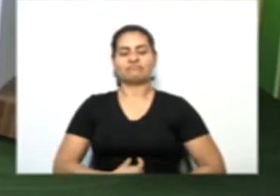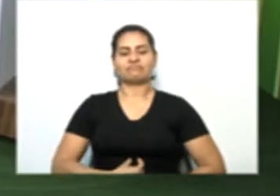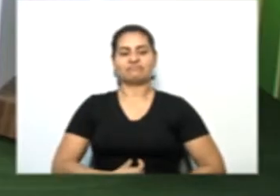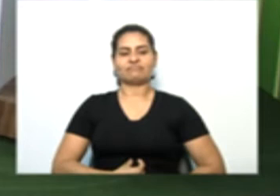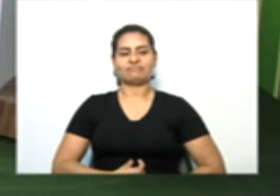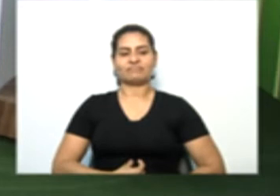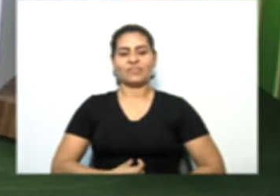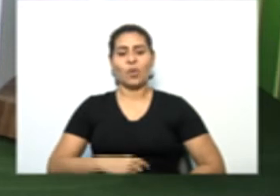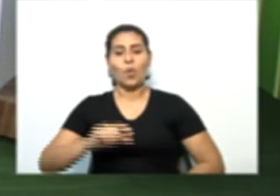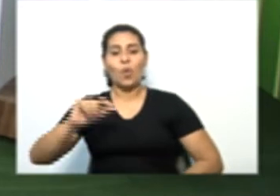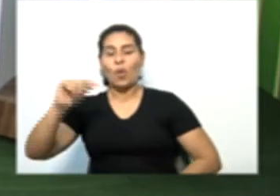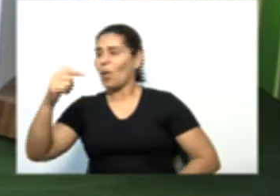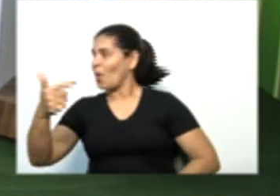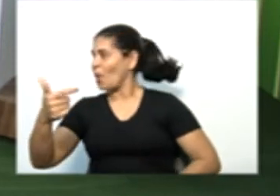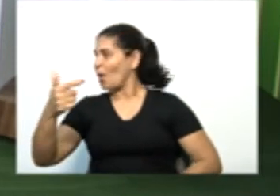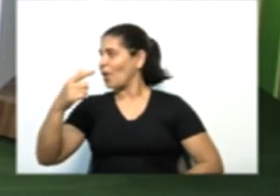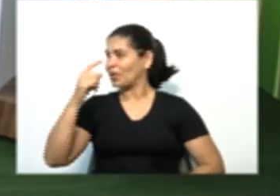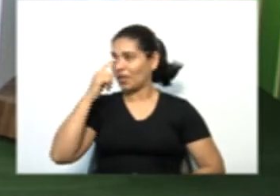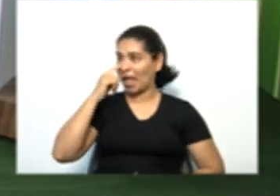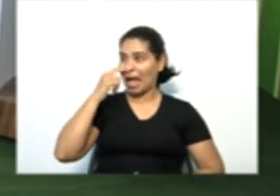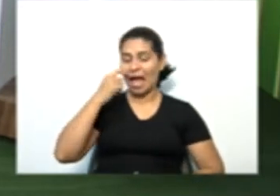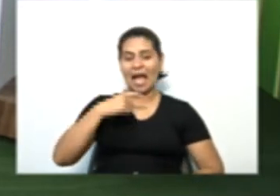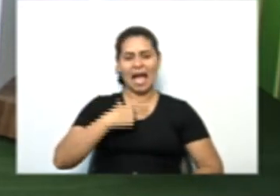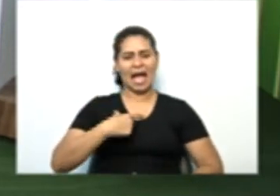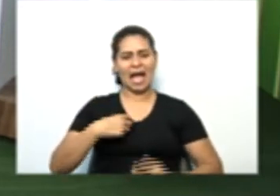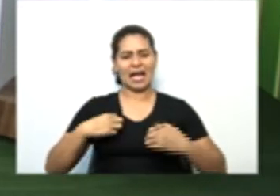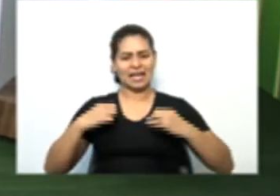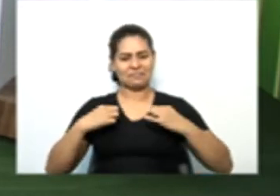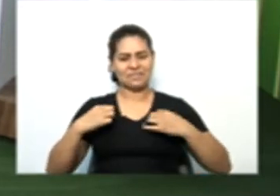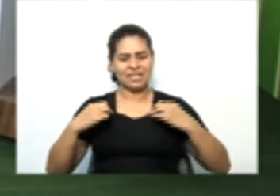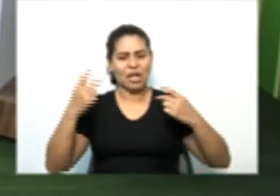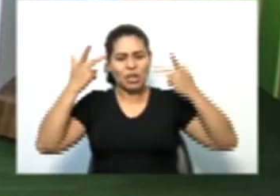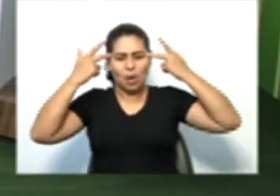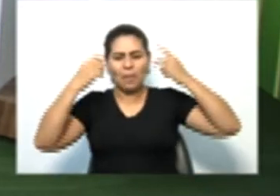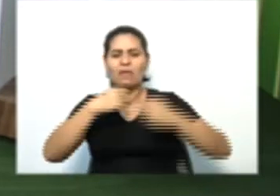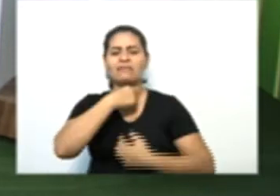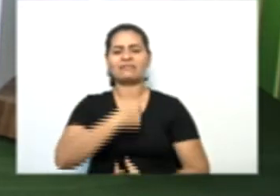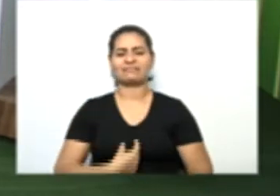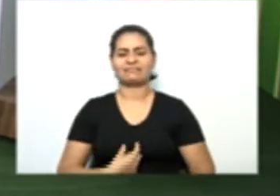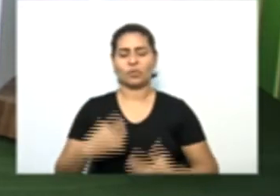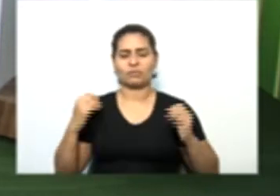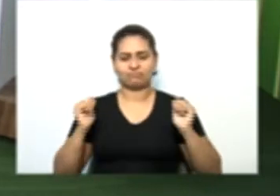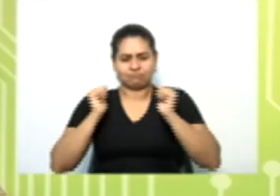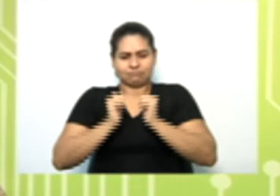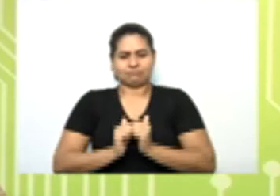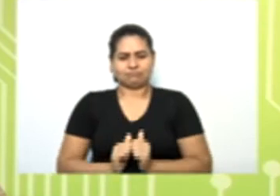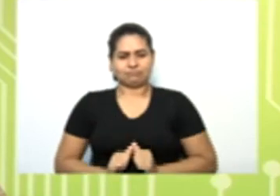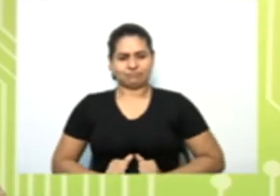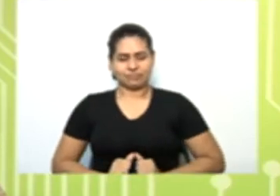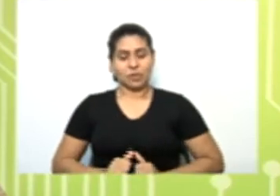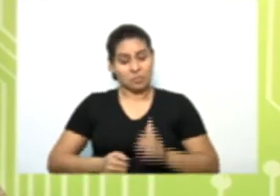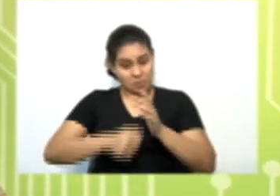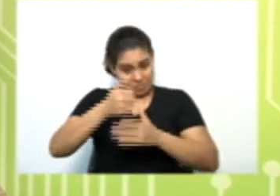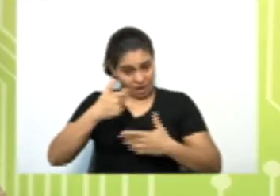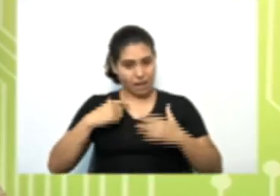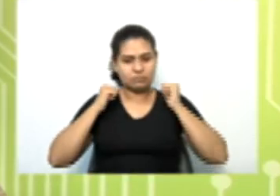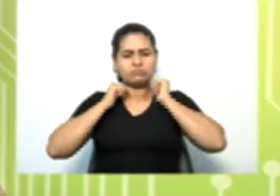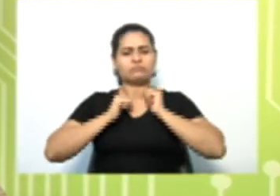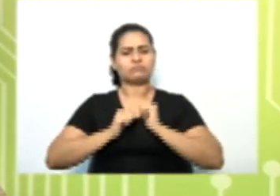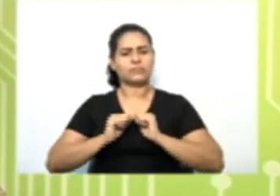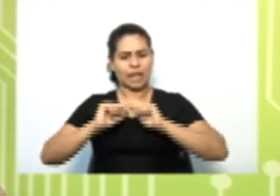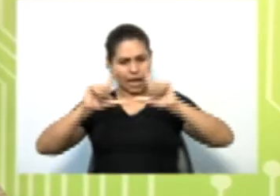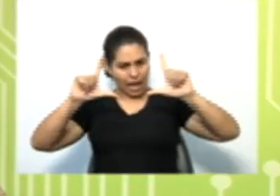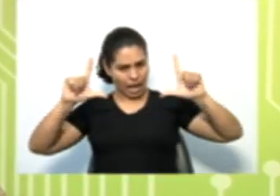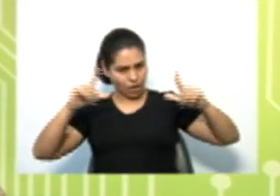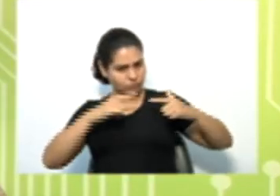Quase. Vamos lembrar a primeira aula? Vamos. Primeira aula, então. Primeira aula. Primeira aula eu estava de terno, terno. né? Um terno mais claro, não